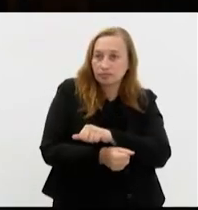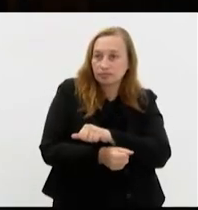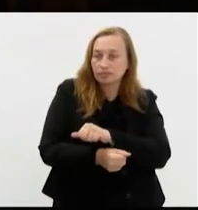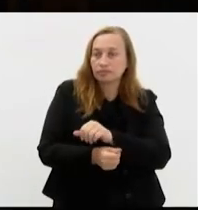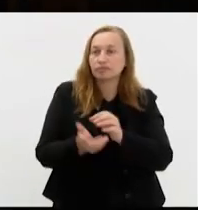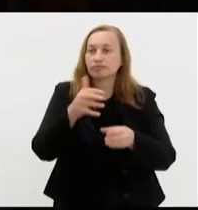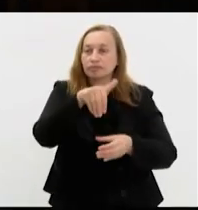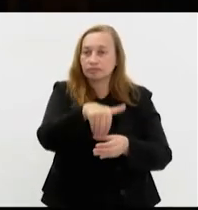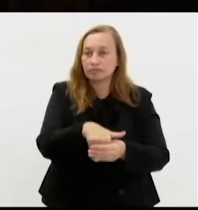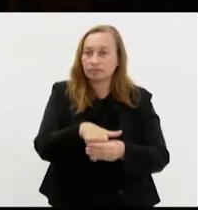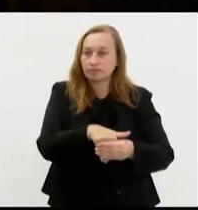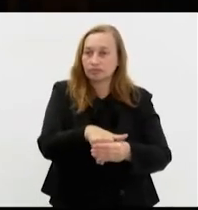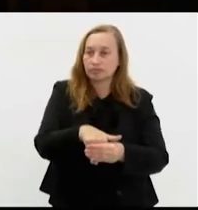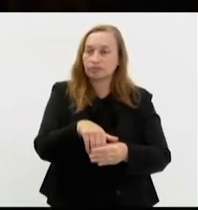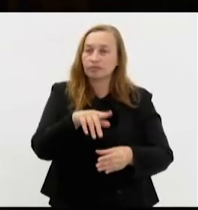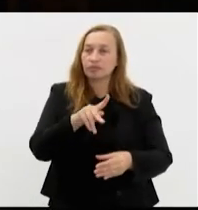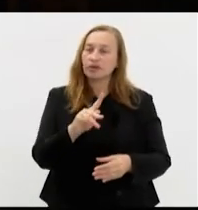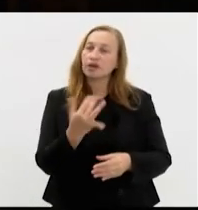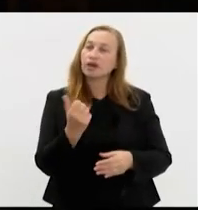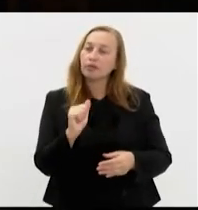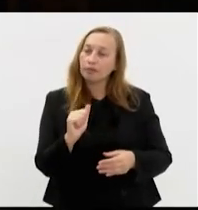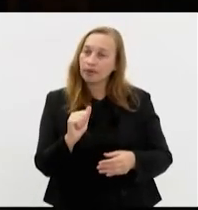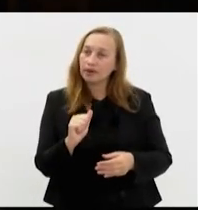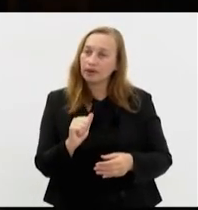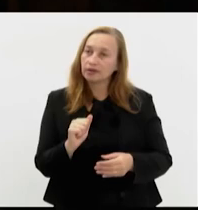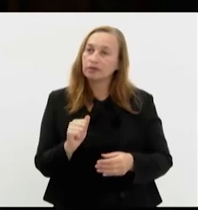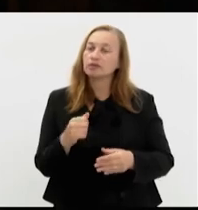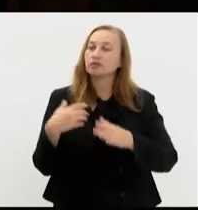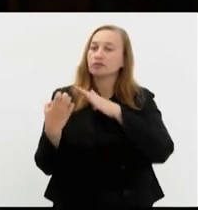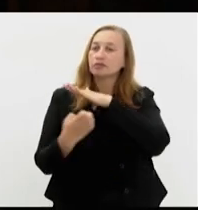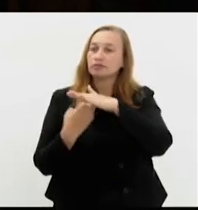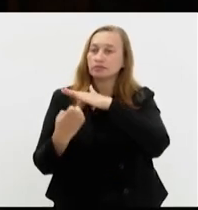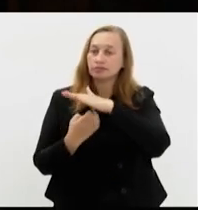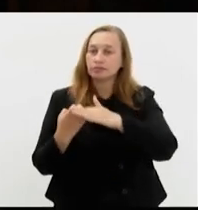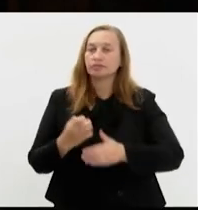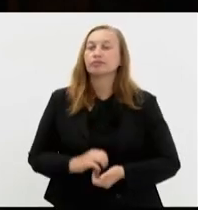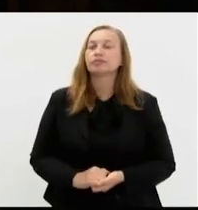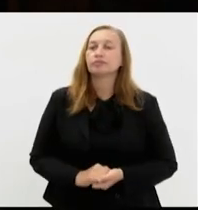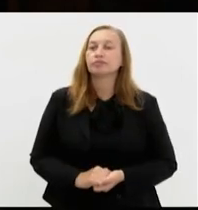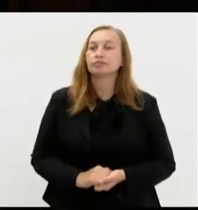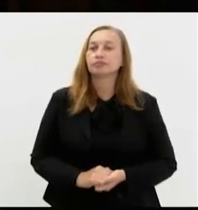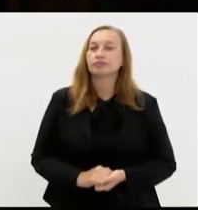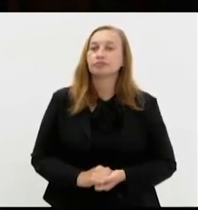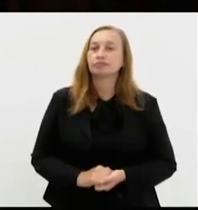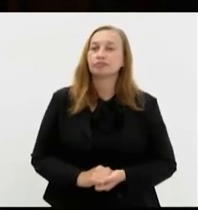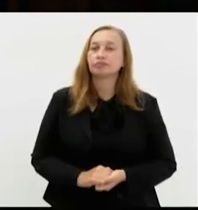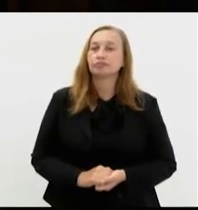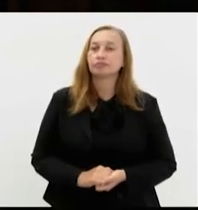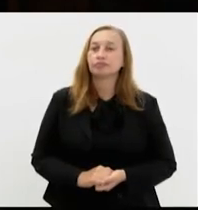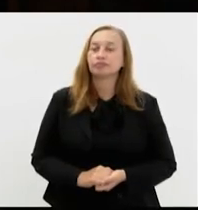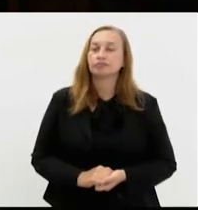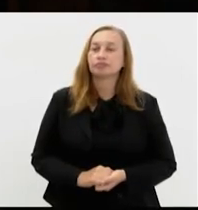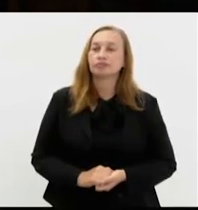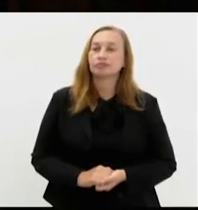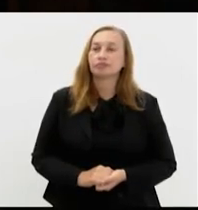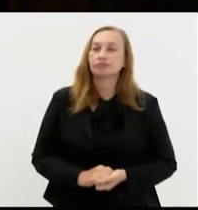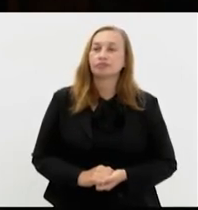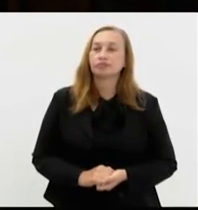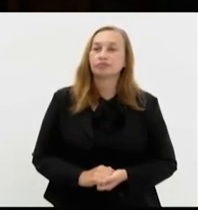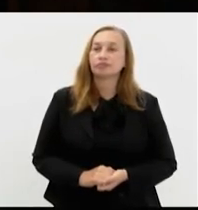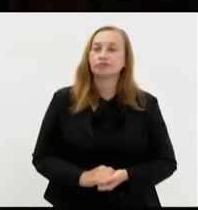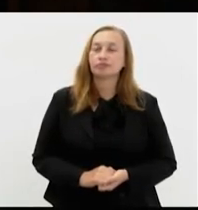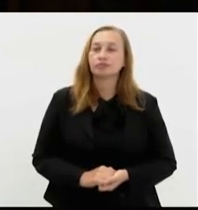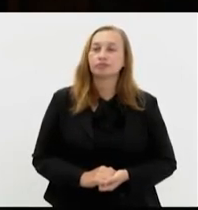campanhas por meio de empresas pessoas jurídicas é por meio da da